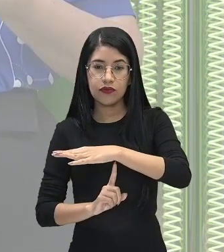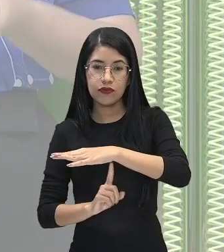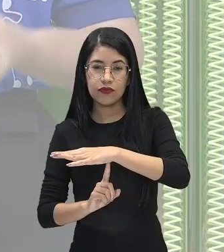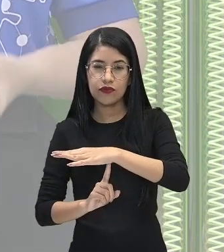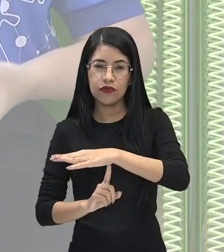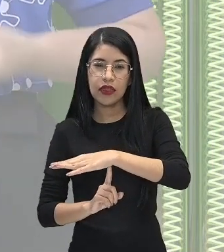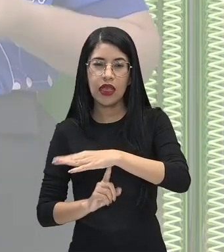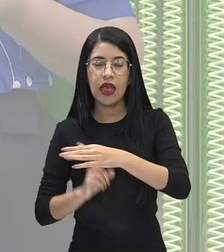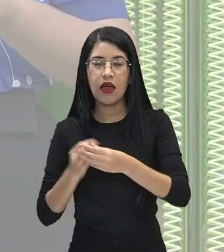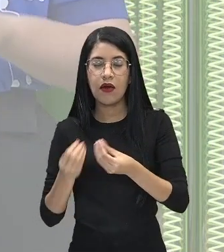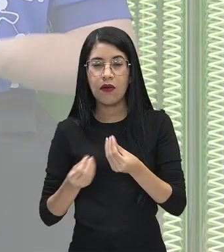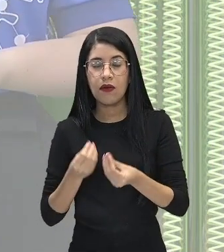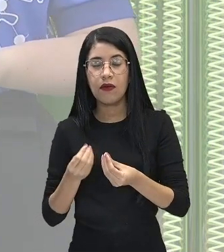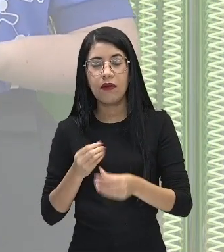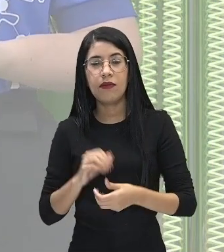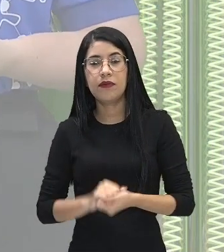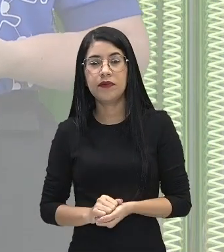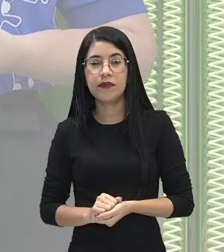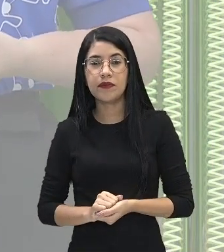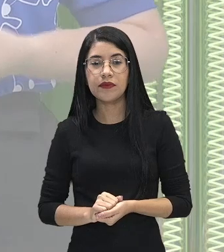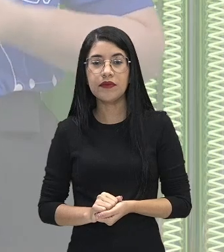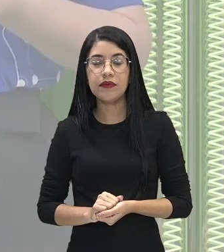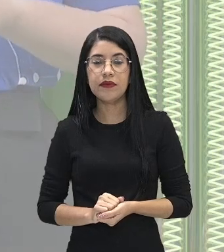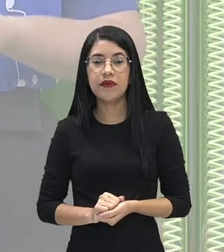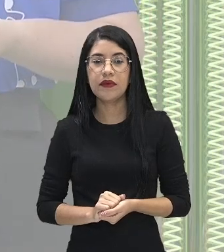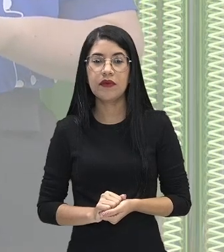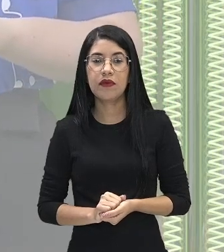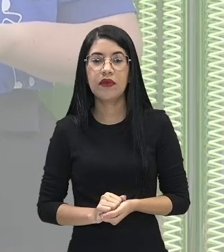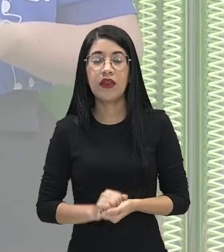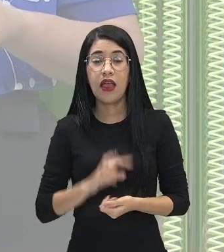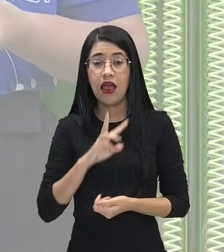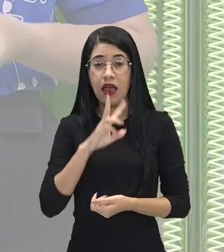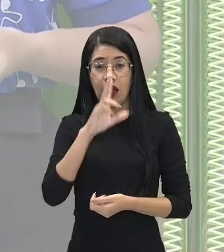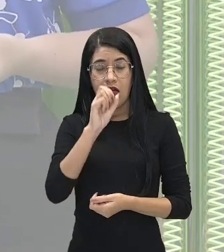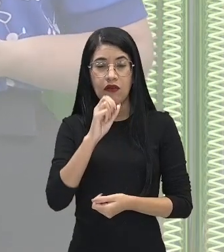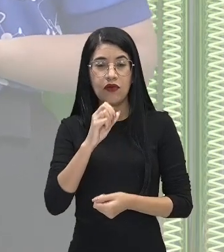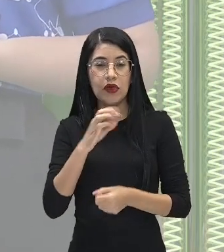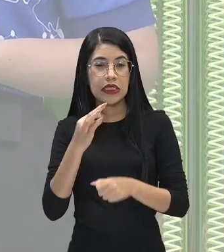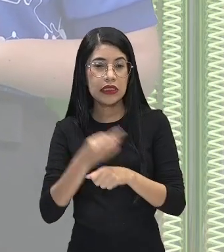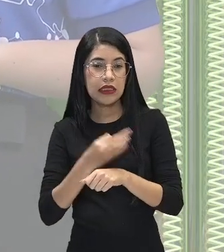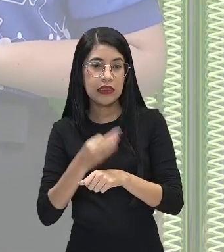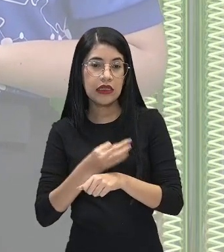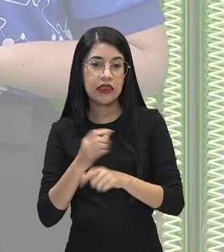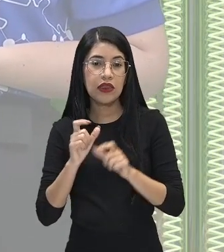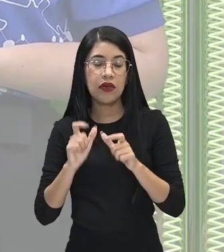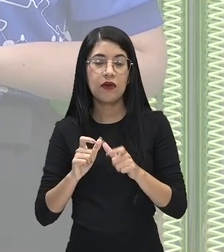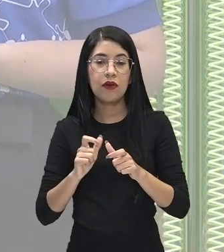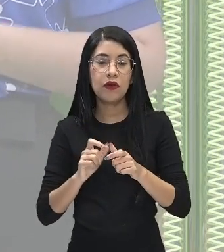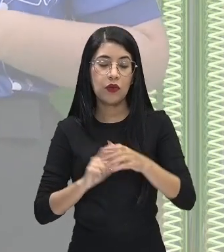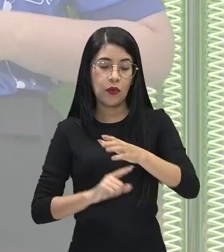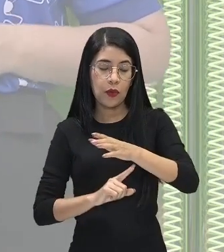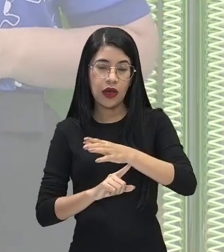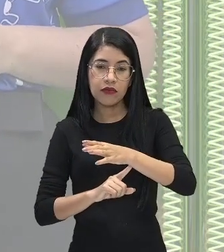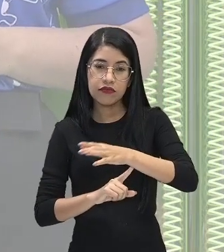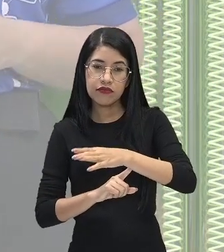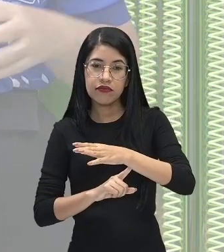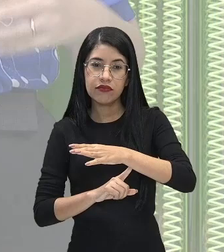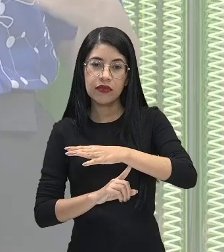força a ser aplicada para movimentar esse objeto, né, essa força resistente, está localizada no meio, entre esses dois pontos, né,